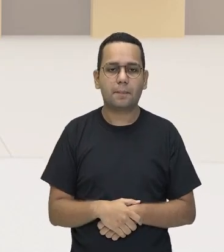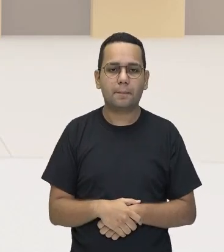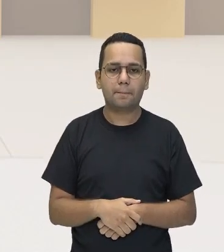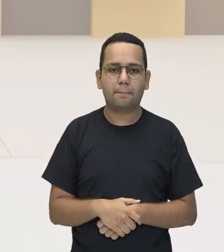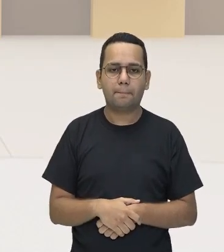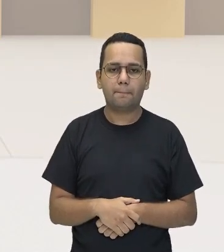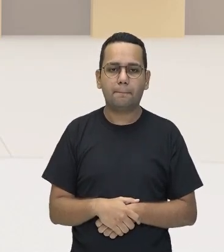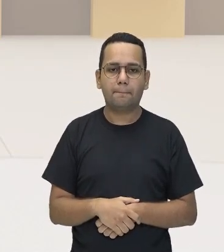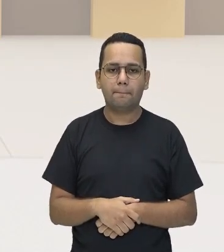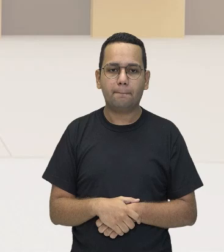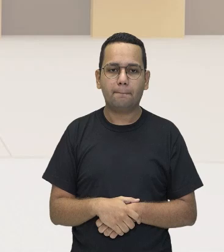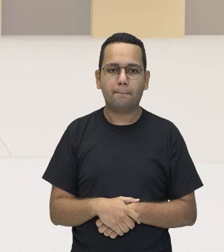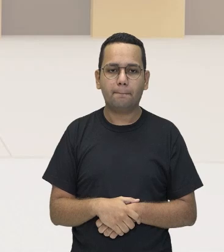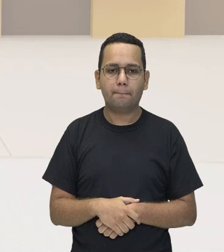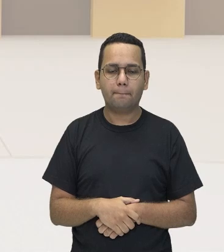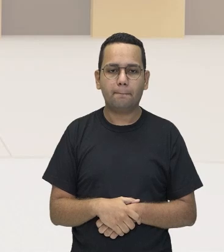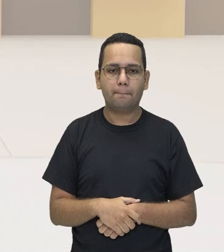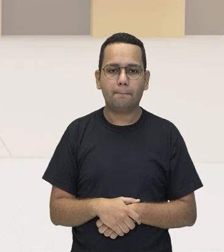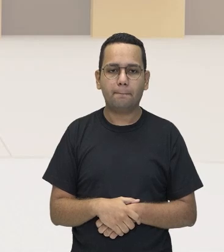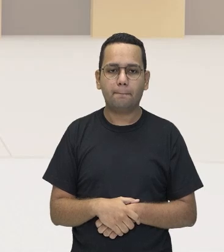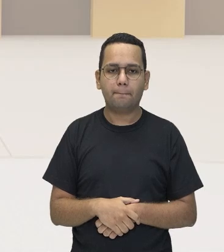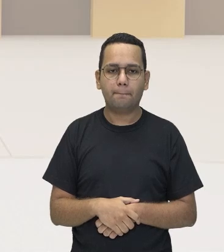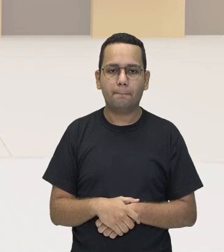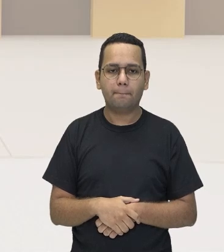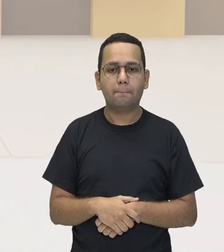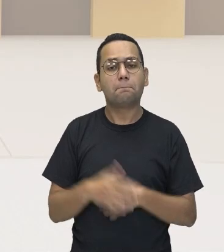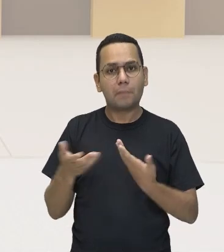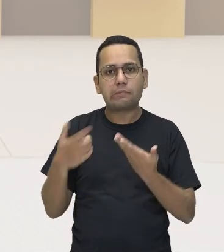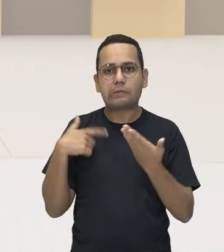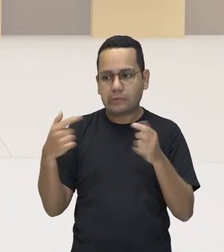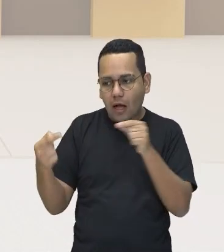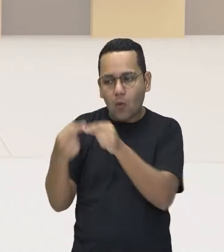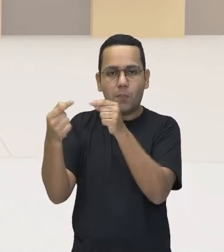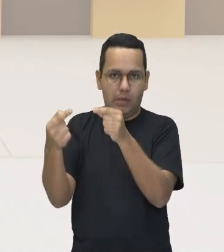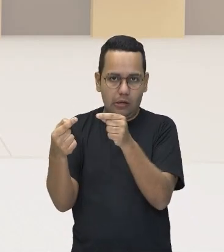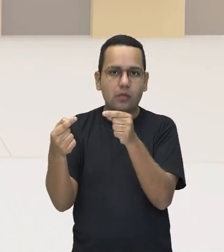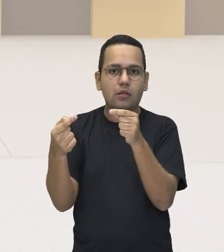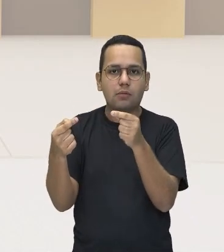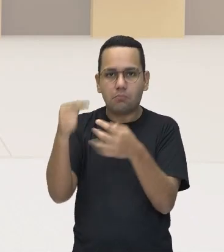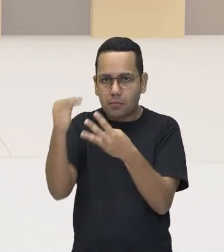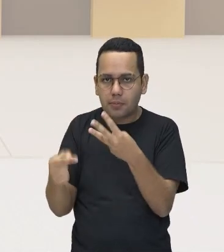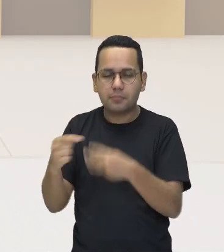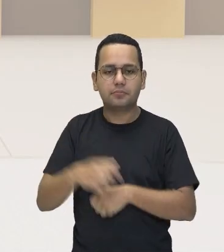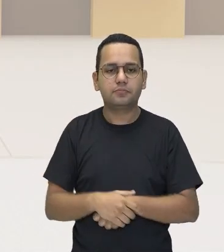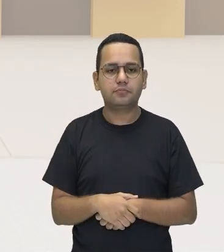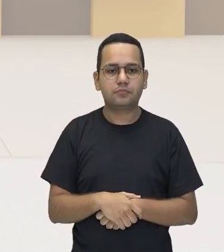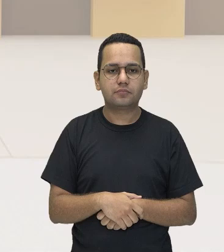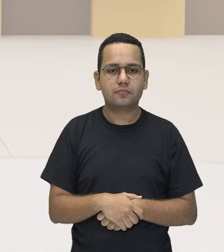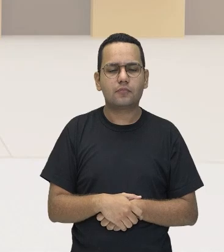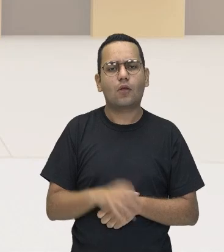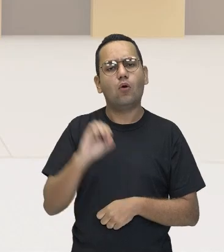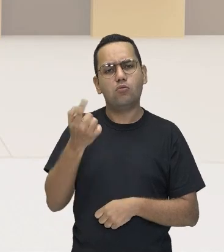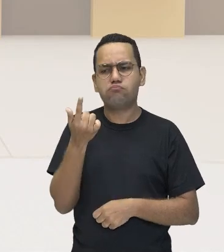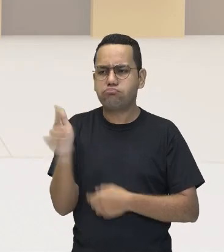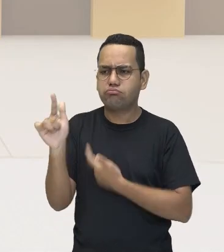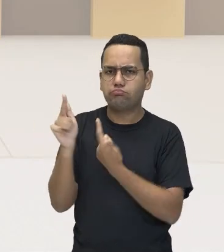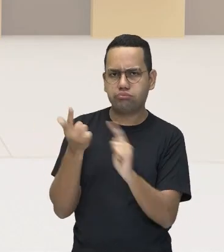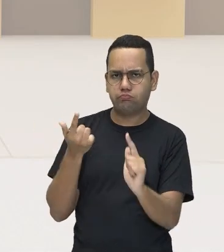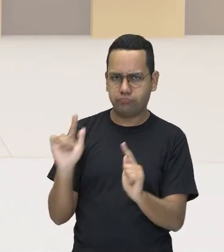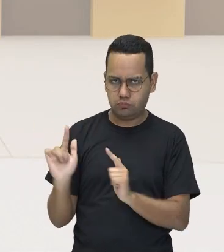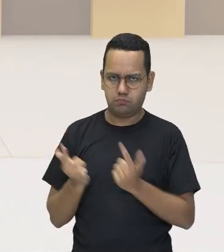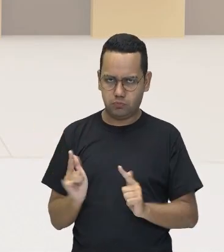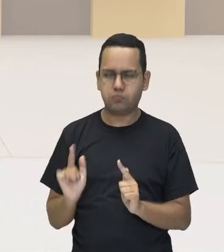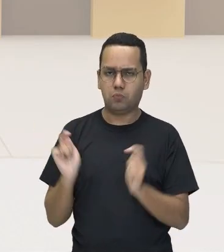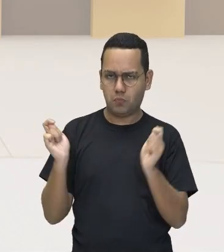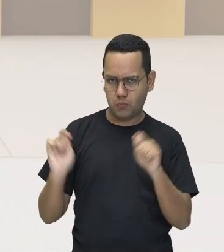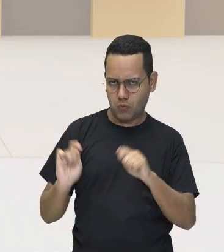local também faz parte aí, né, desses interessados. Sim. E também tem outros, enfim, gente, tem várias pessoas